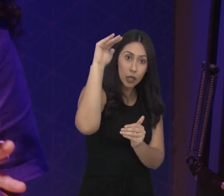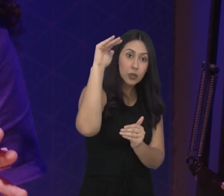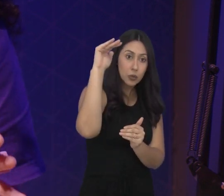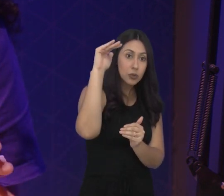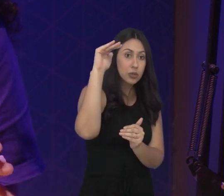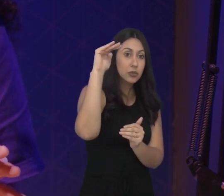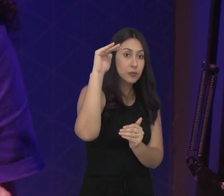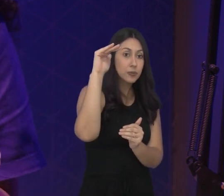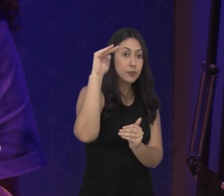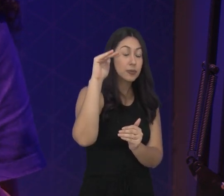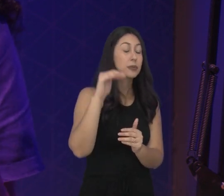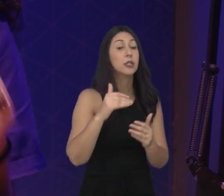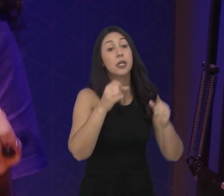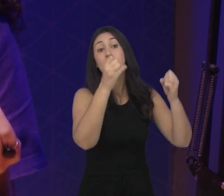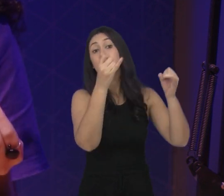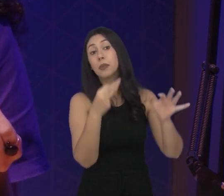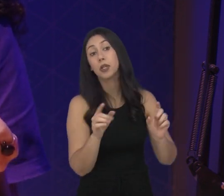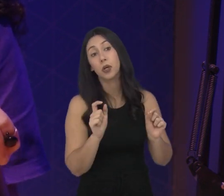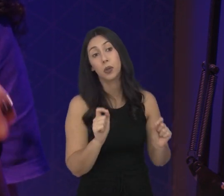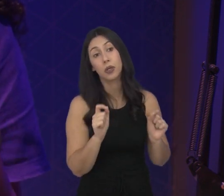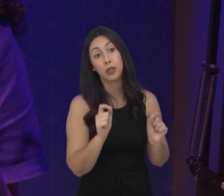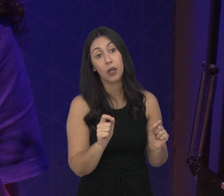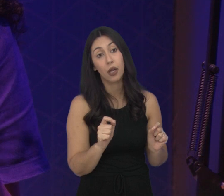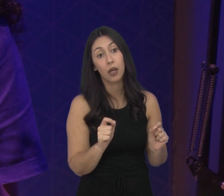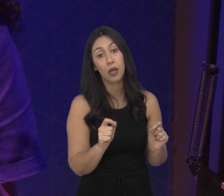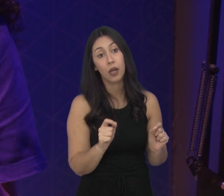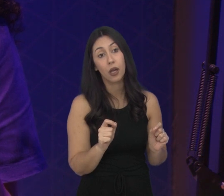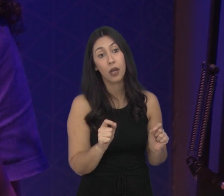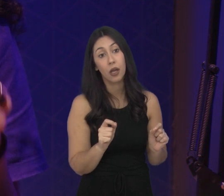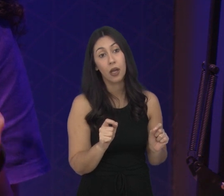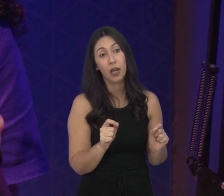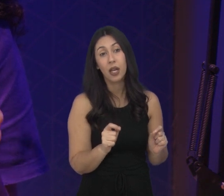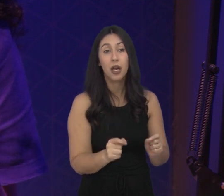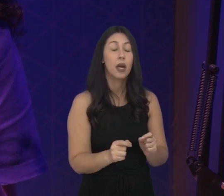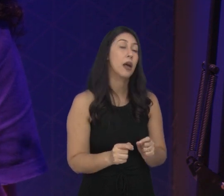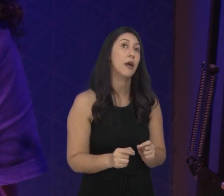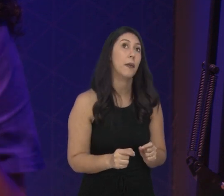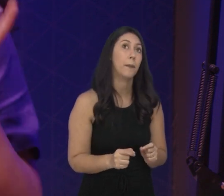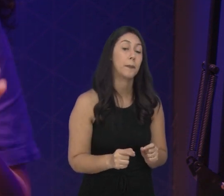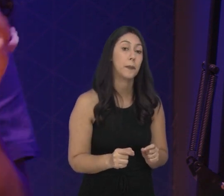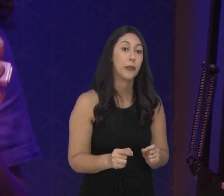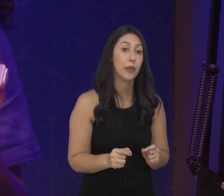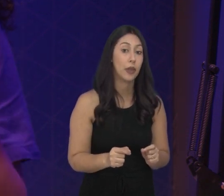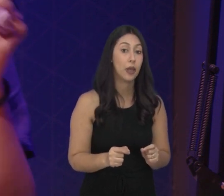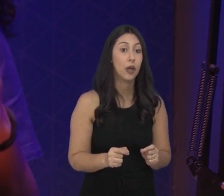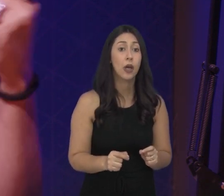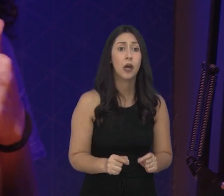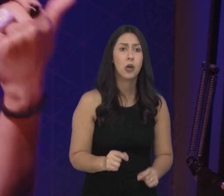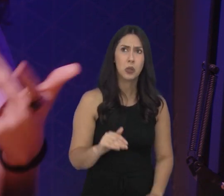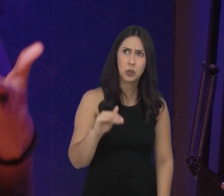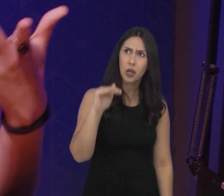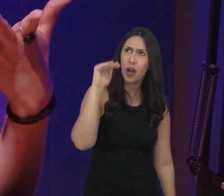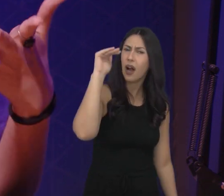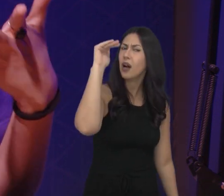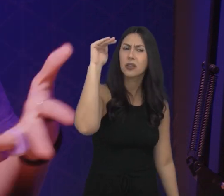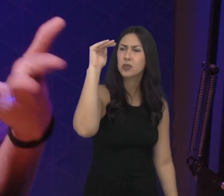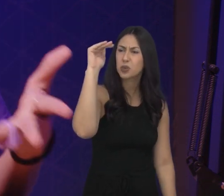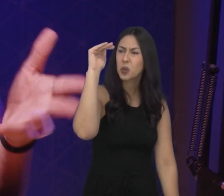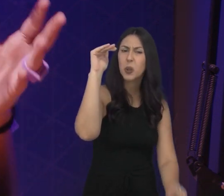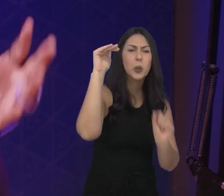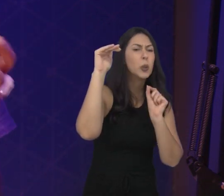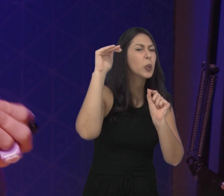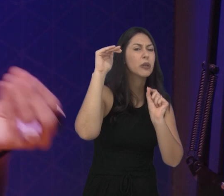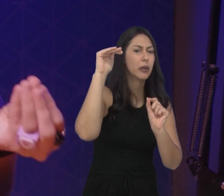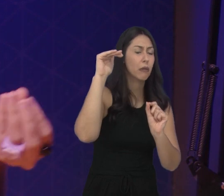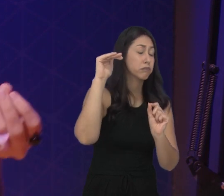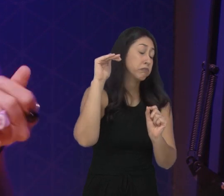adolescência e a meia-idade. E ela diz que a própria definição de que o adulto... ela diz que a definição do que é ser um